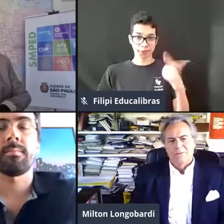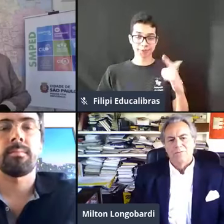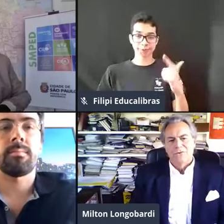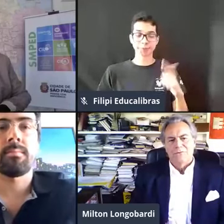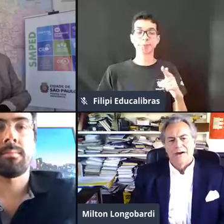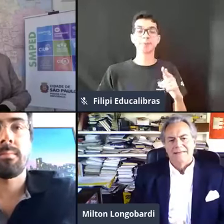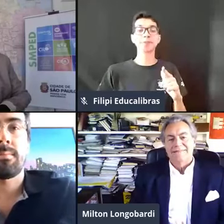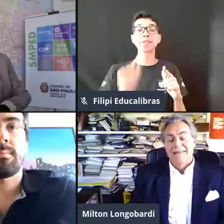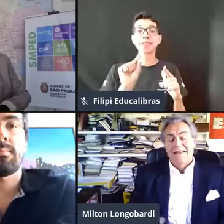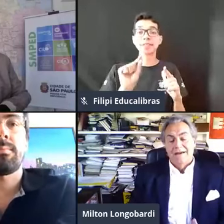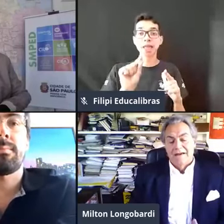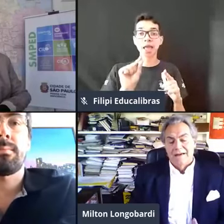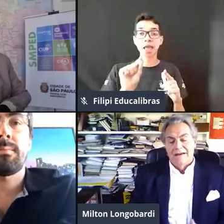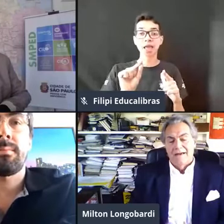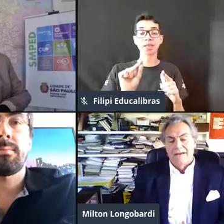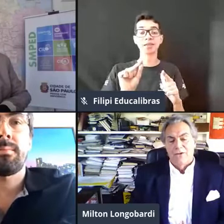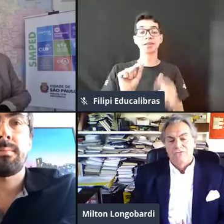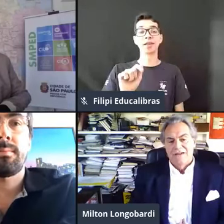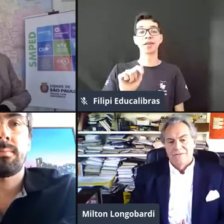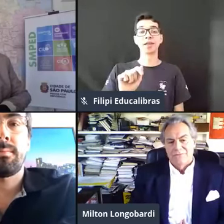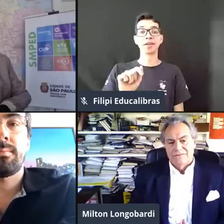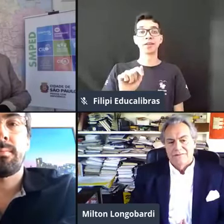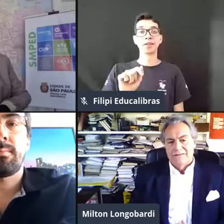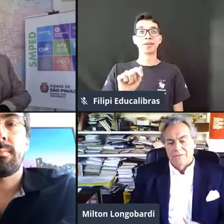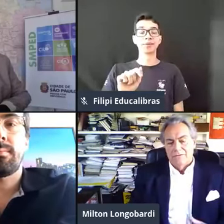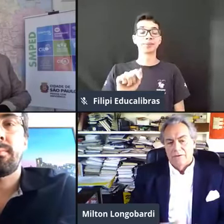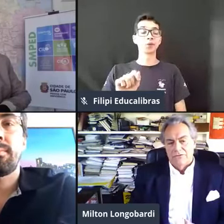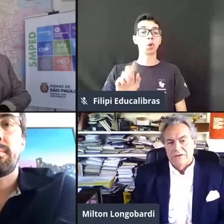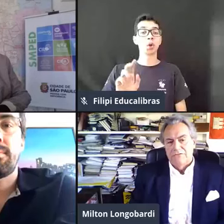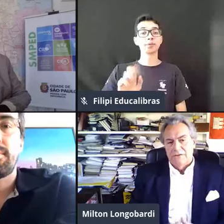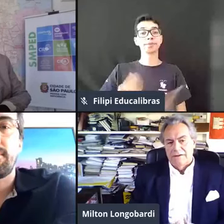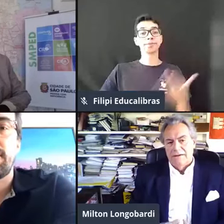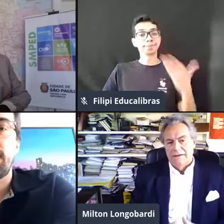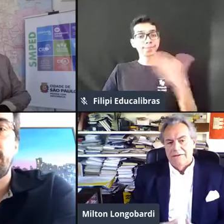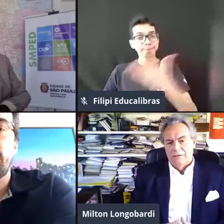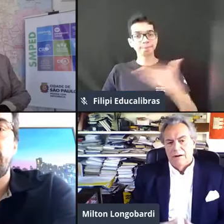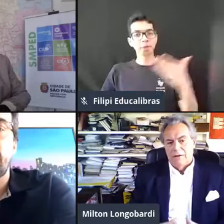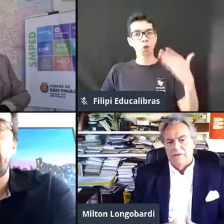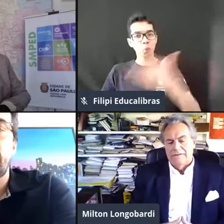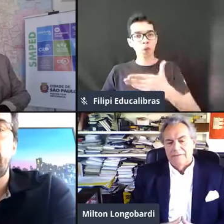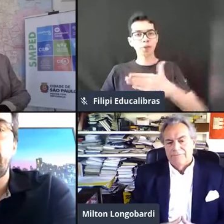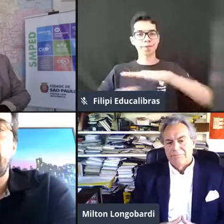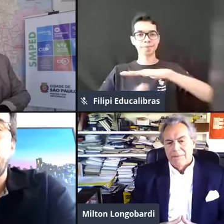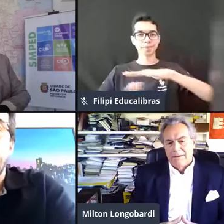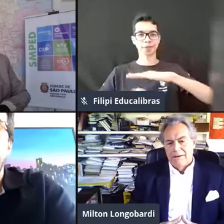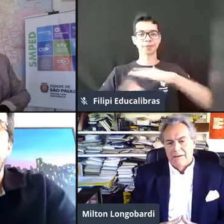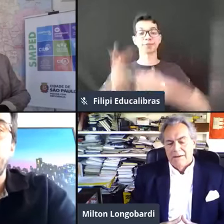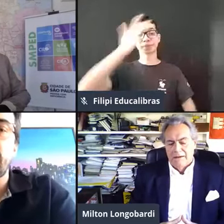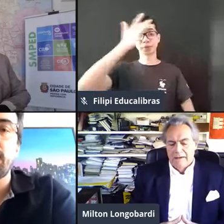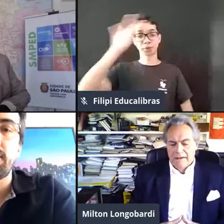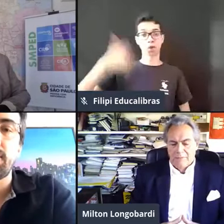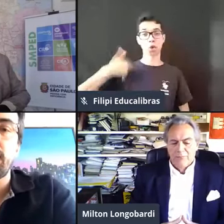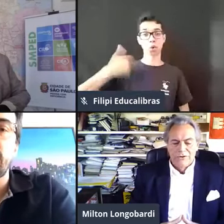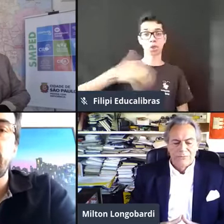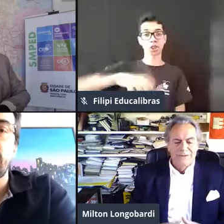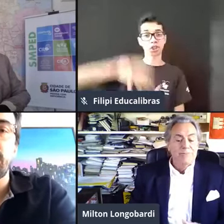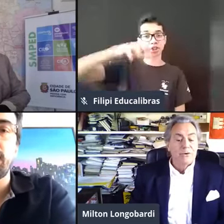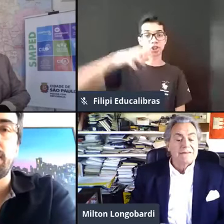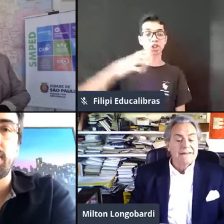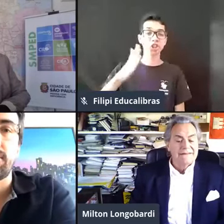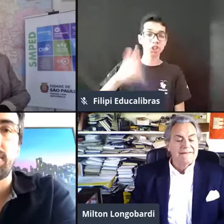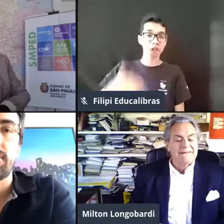empresas eram muito mais longevos. Então, eu acho que isso é uma coisa